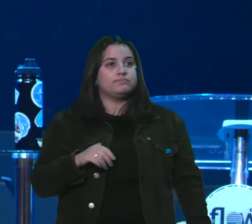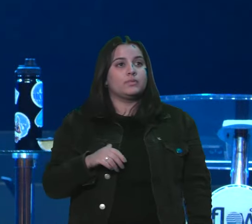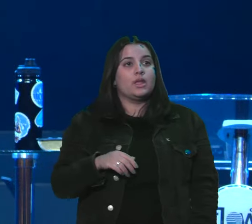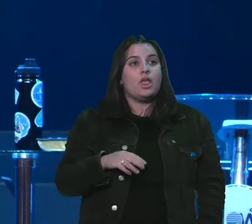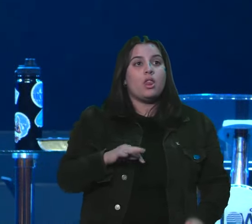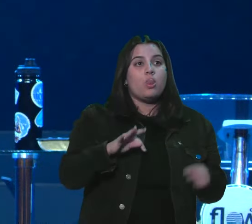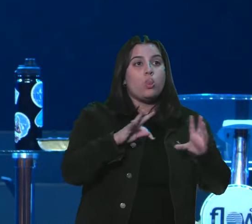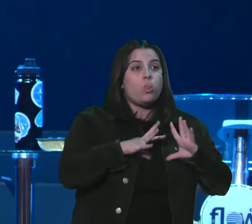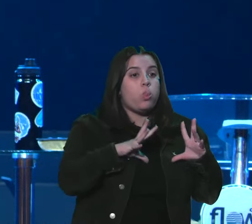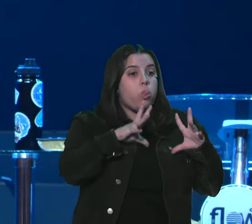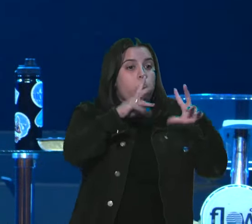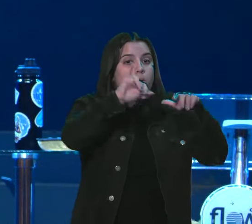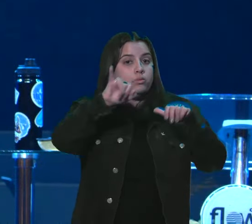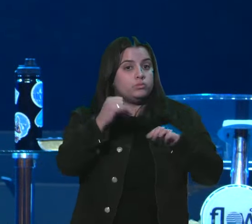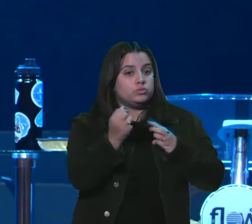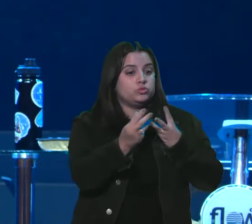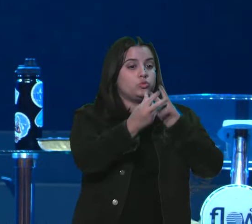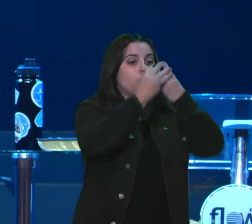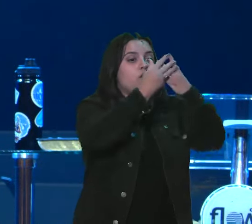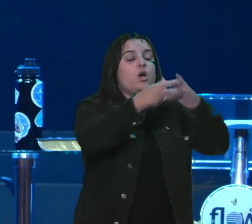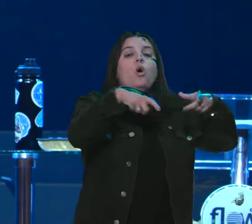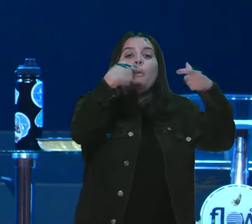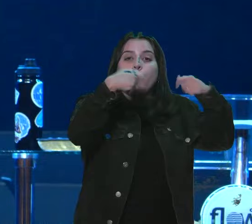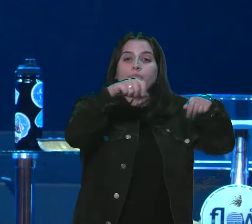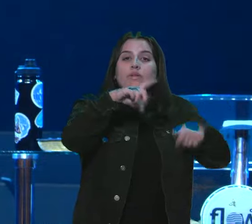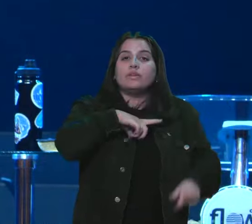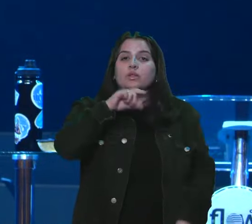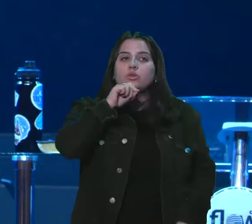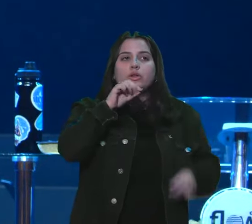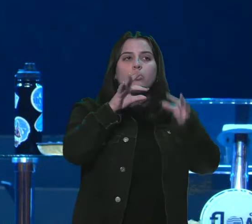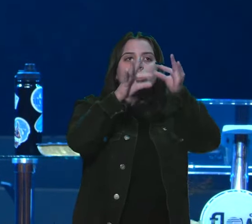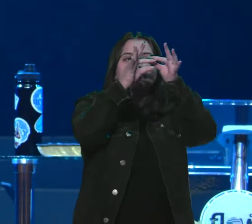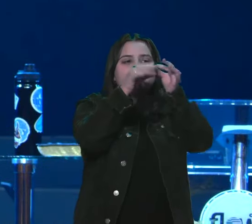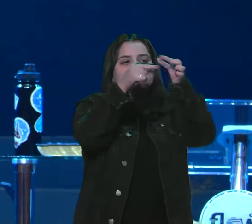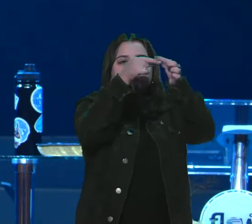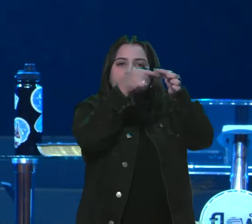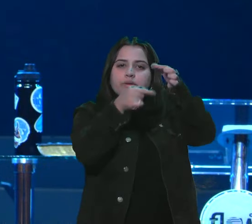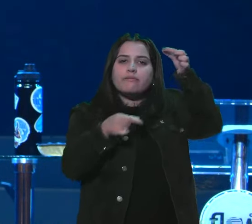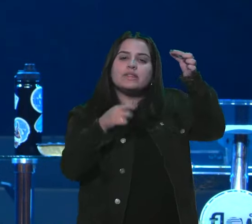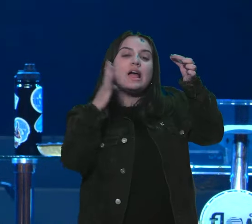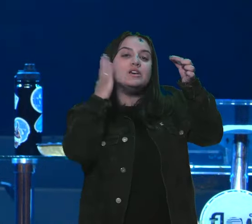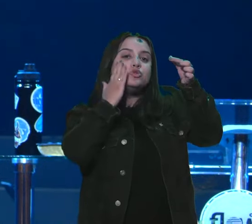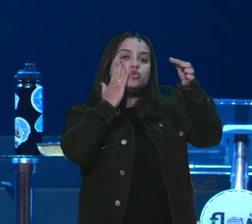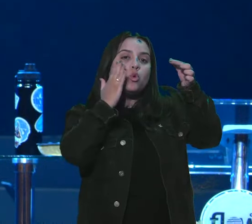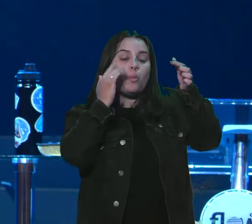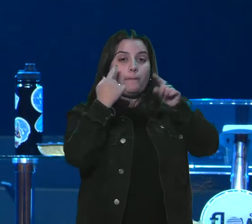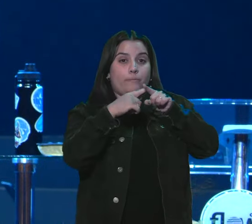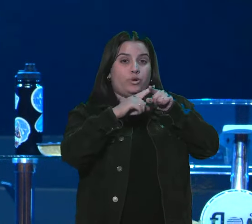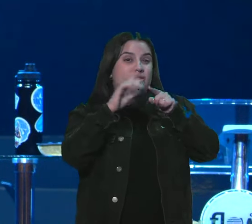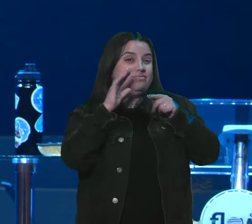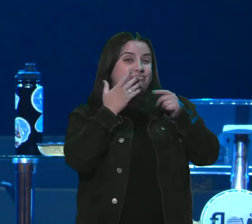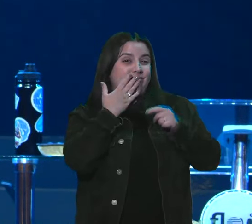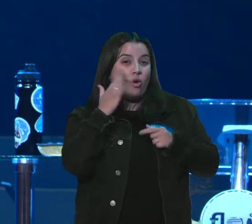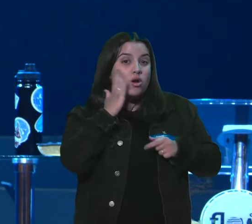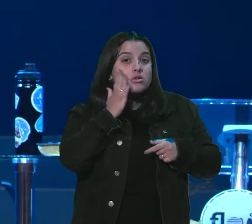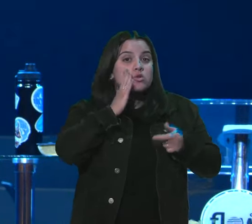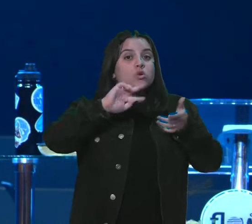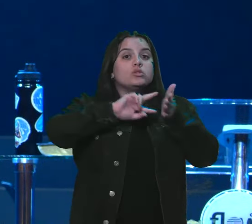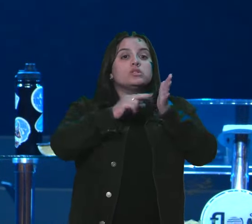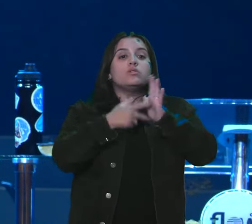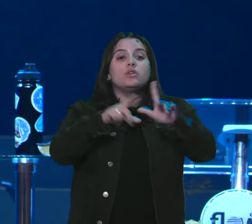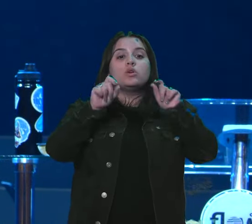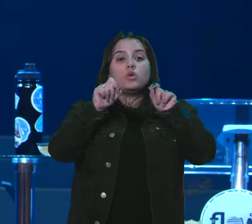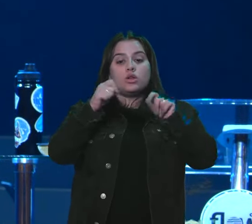franjas e uma fitinha azul. A cor azul representa a santidade, que toda vez que